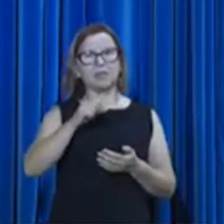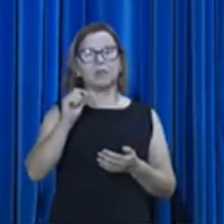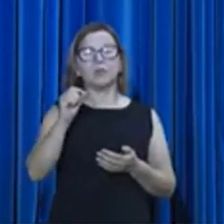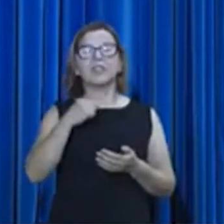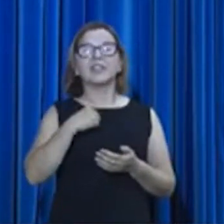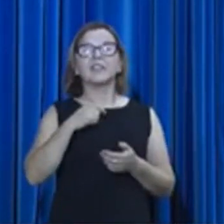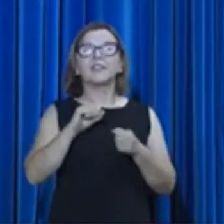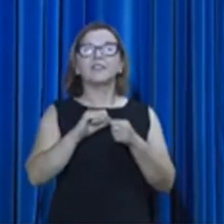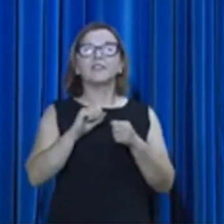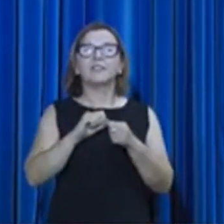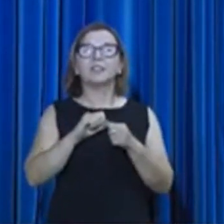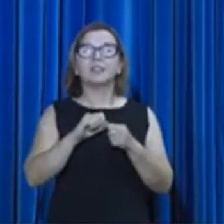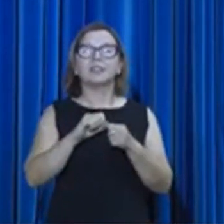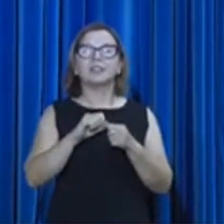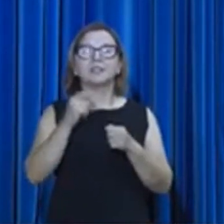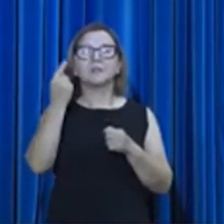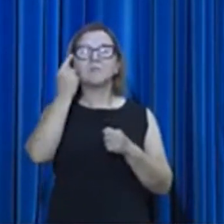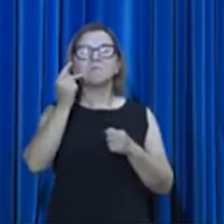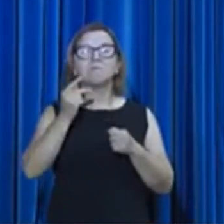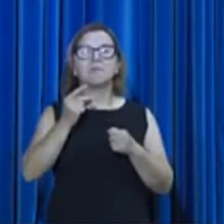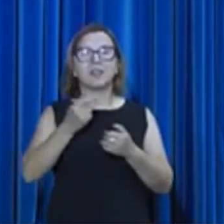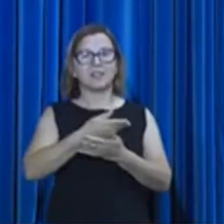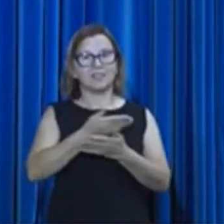vocês agora?